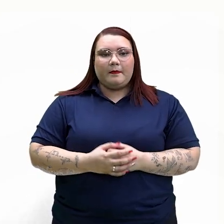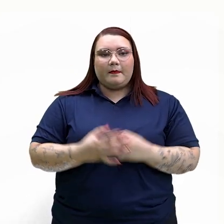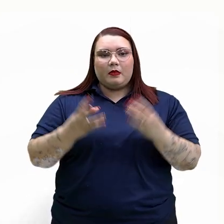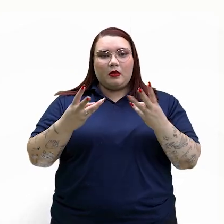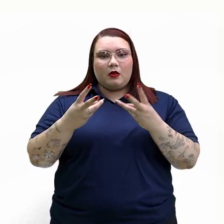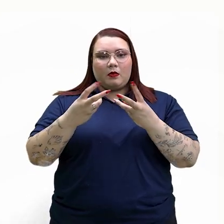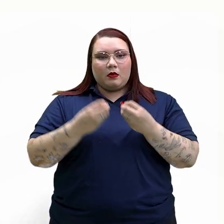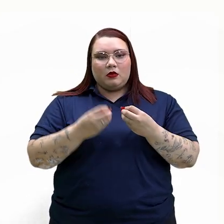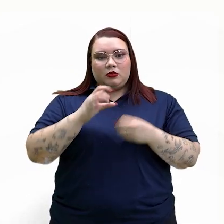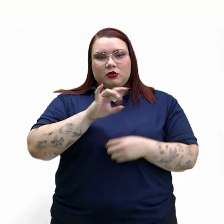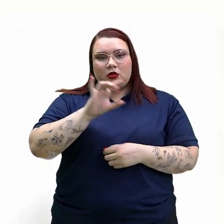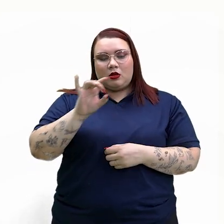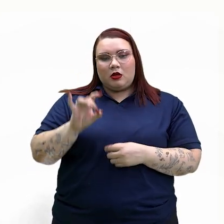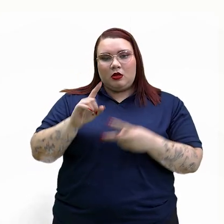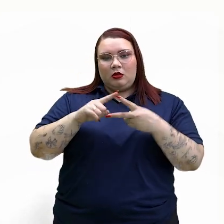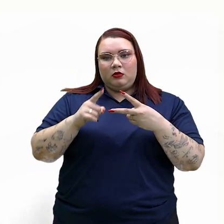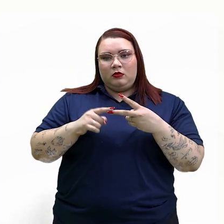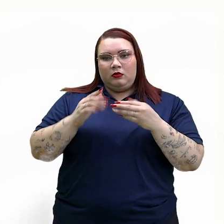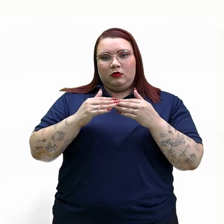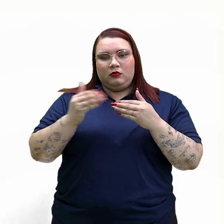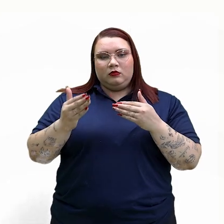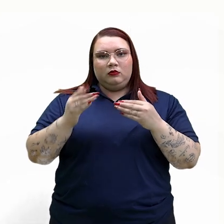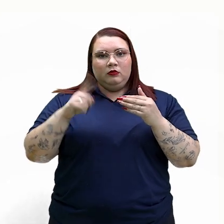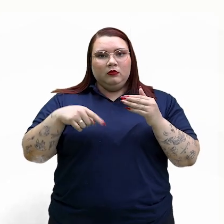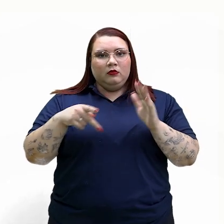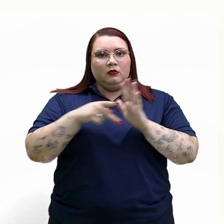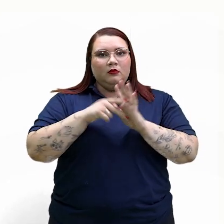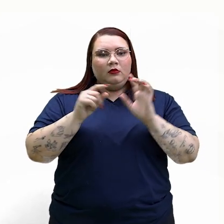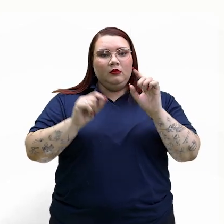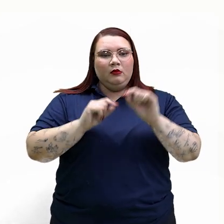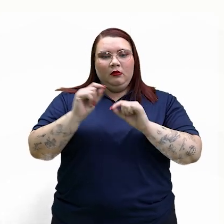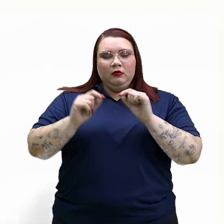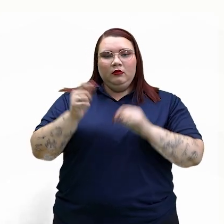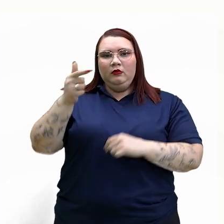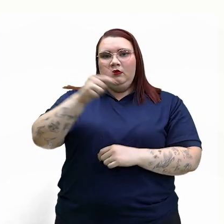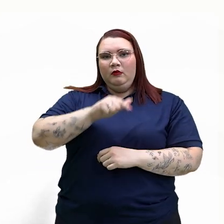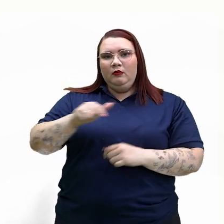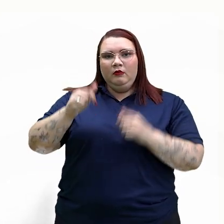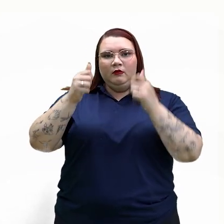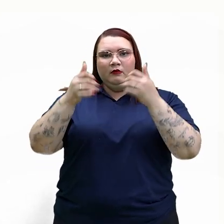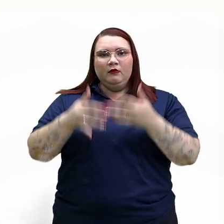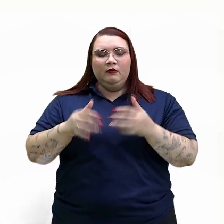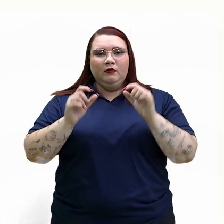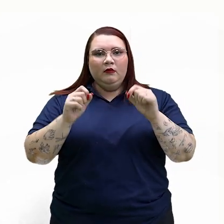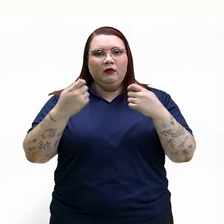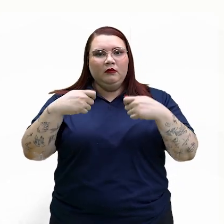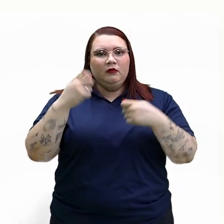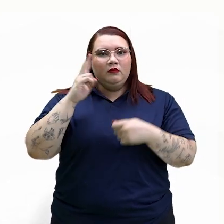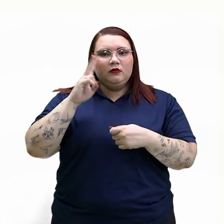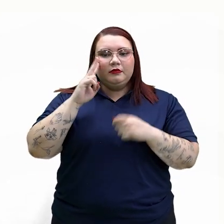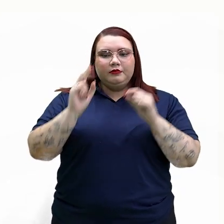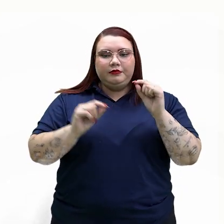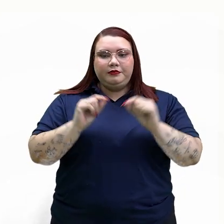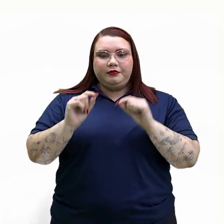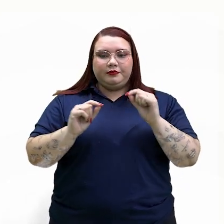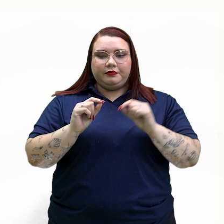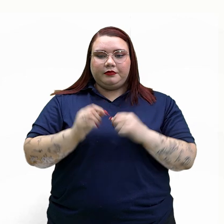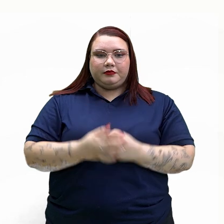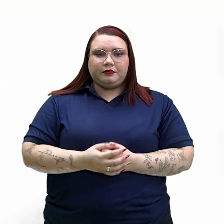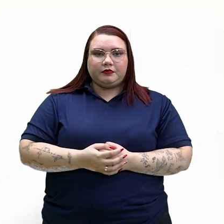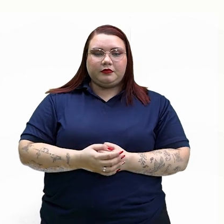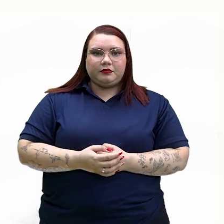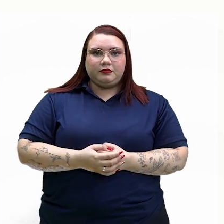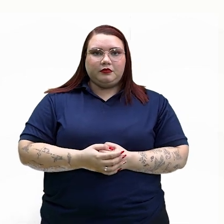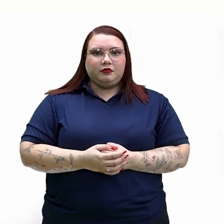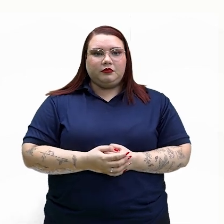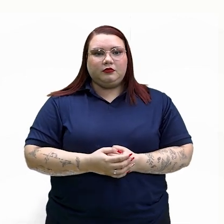A medida de cada ângulo externo desse decágono é, novamente, eu tenho que lembrar o seguinte: